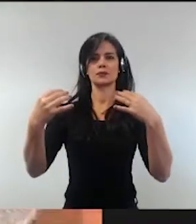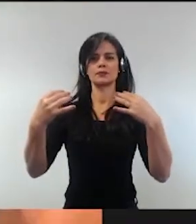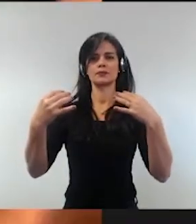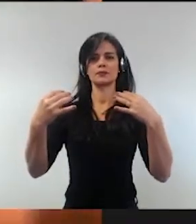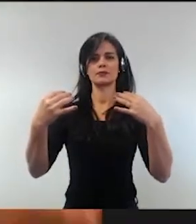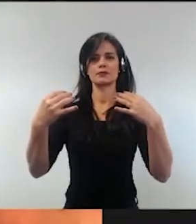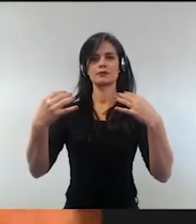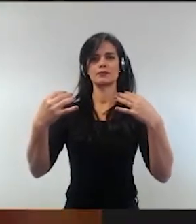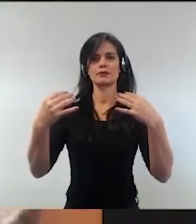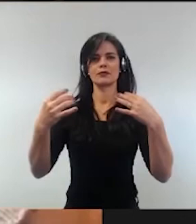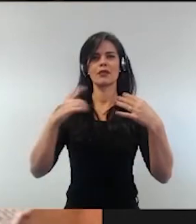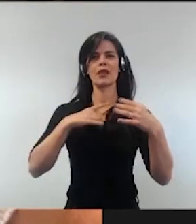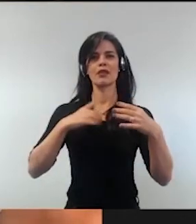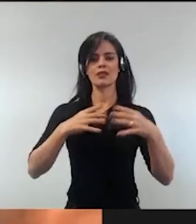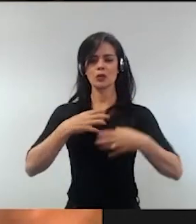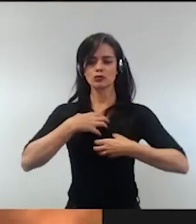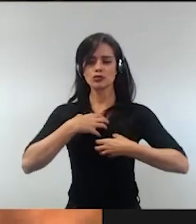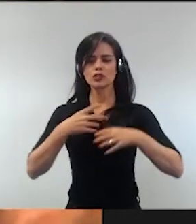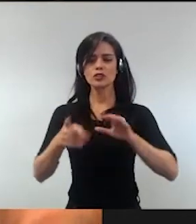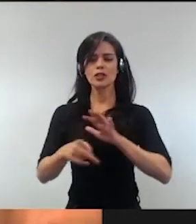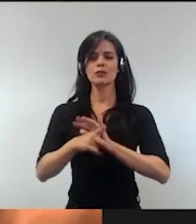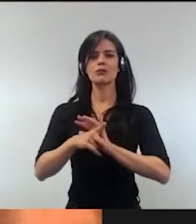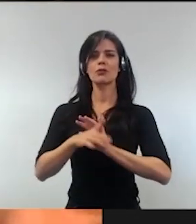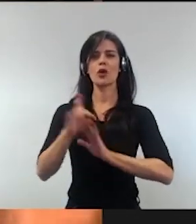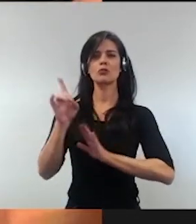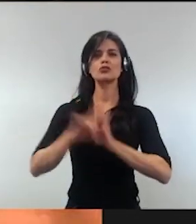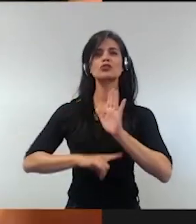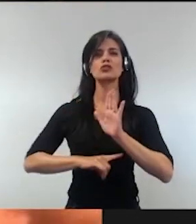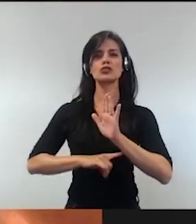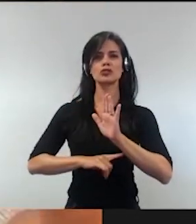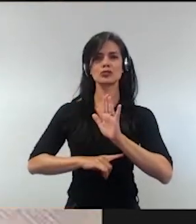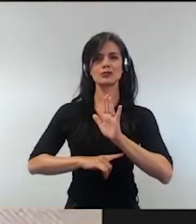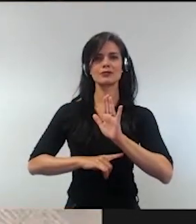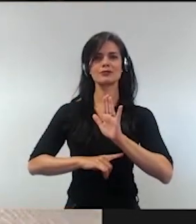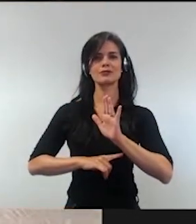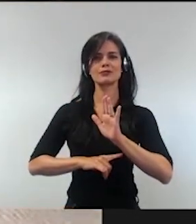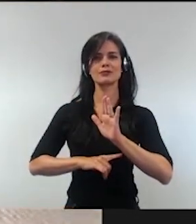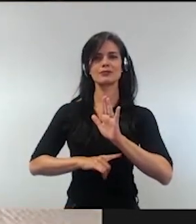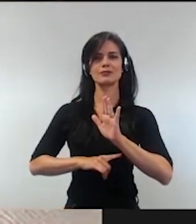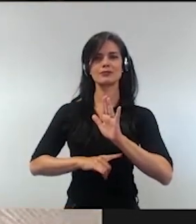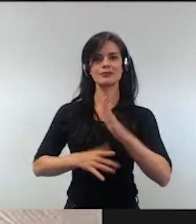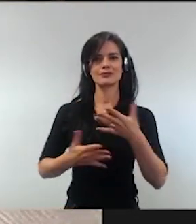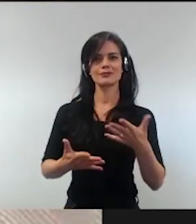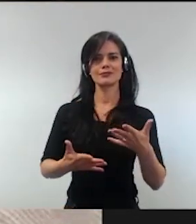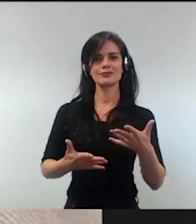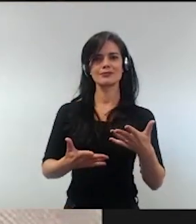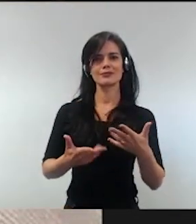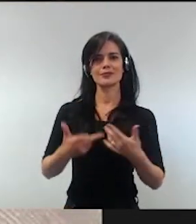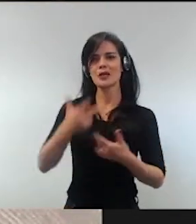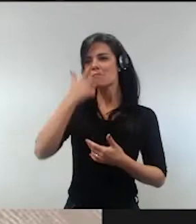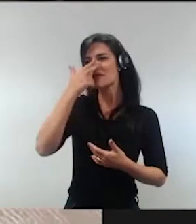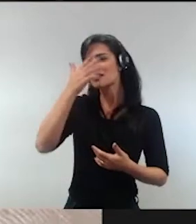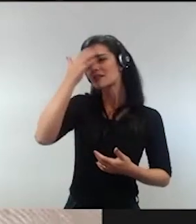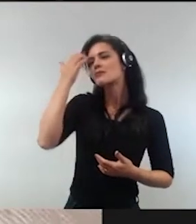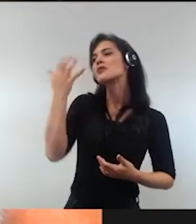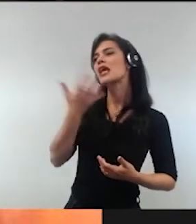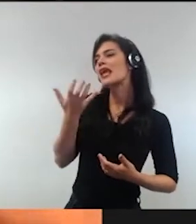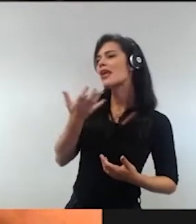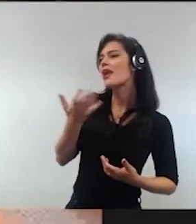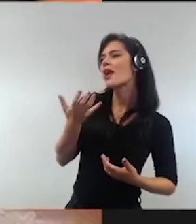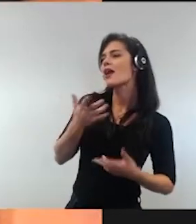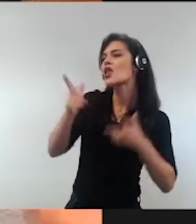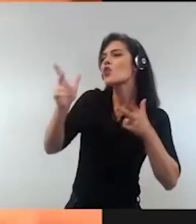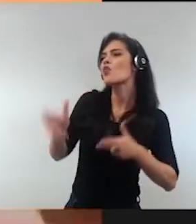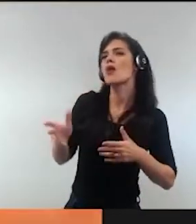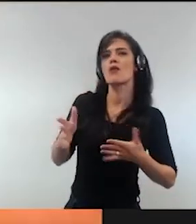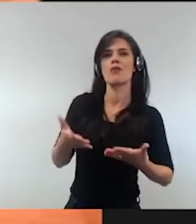de público, massa, no sentido que acaba sendo consumido, passa a ser um objeto de consumo. É